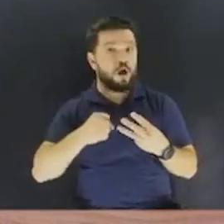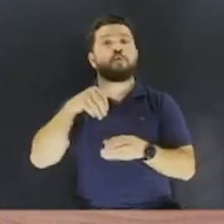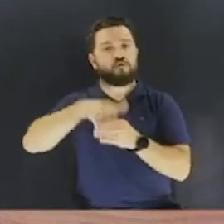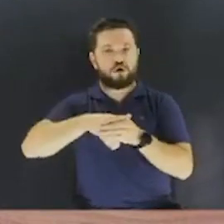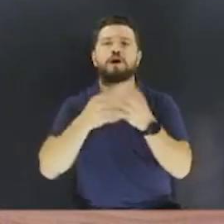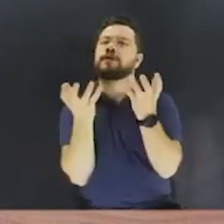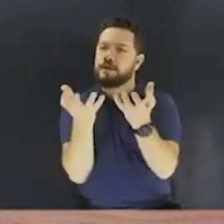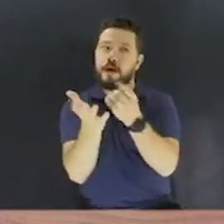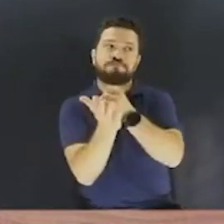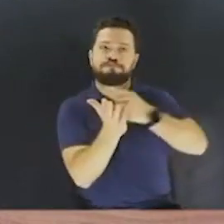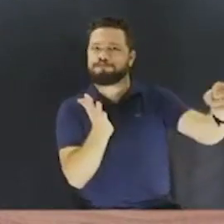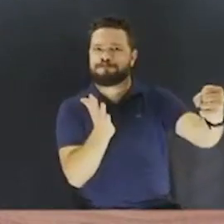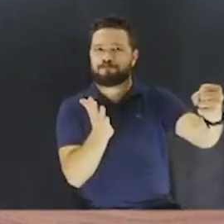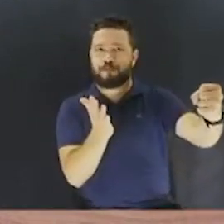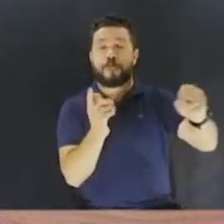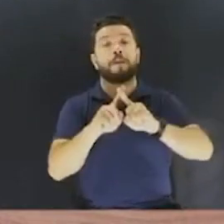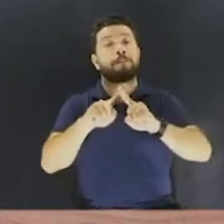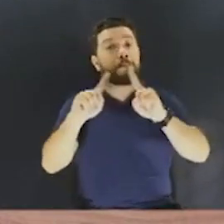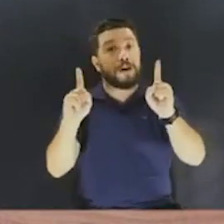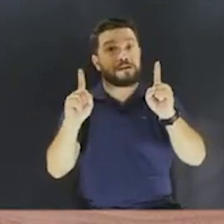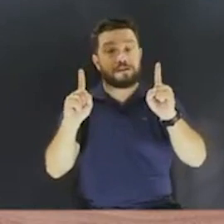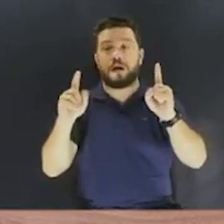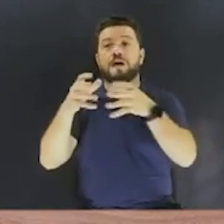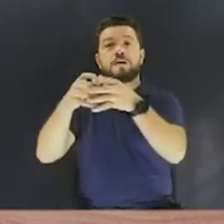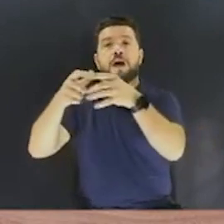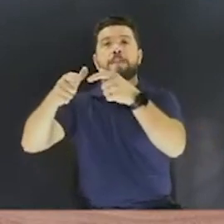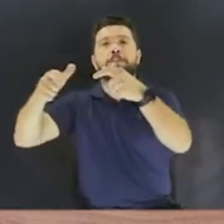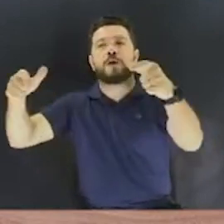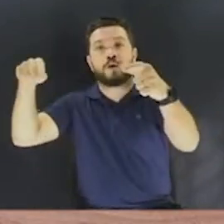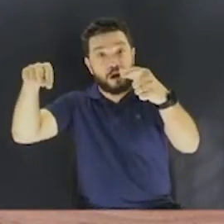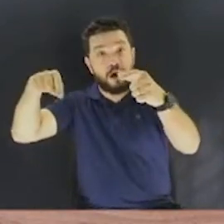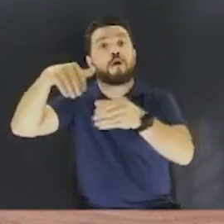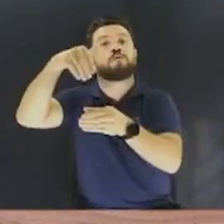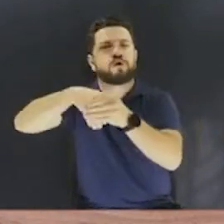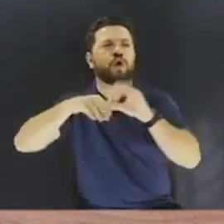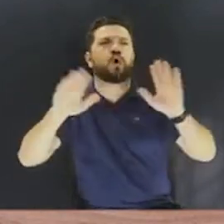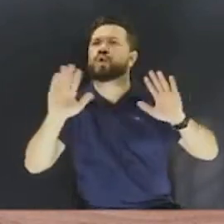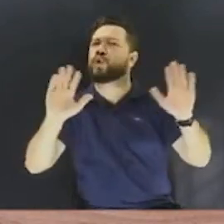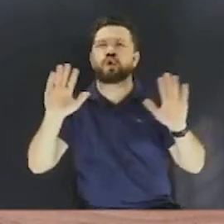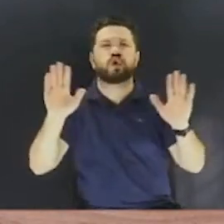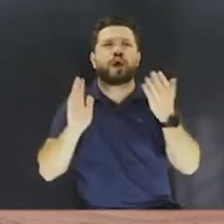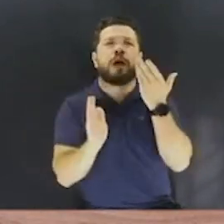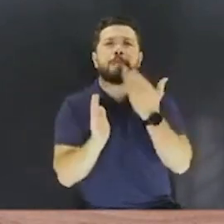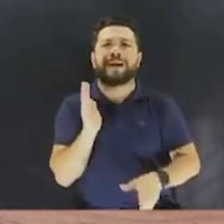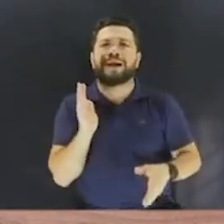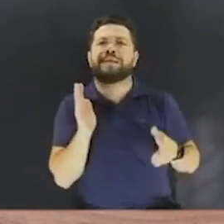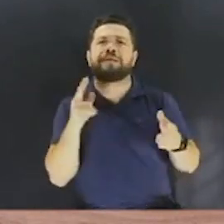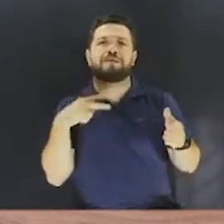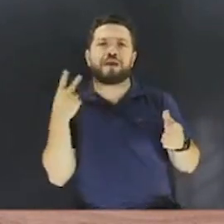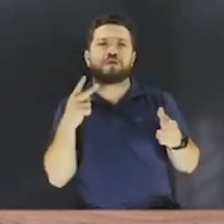decidiu pela absolvição da cassação e pela eh perda das prerrogativas do mandato